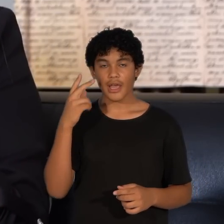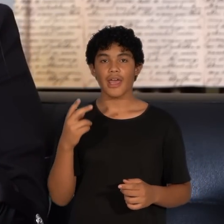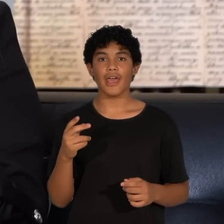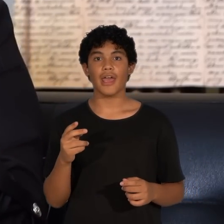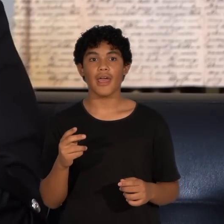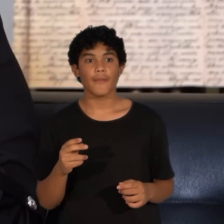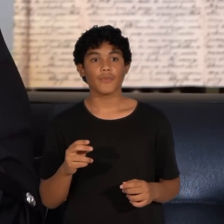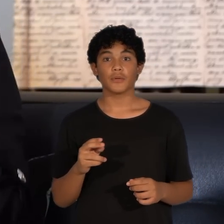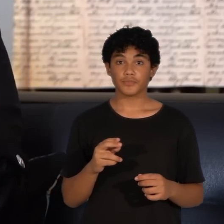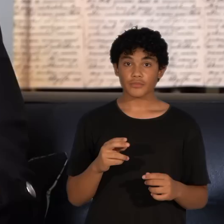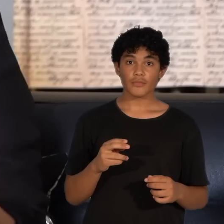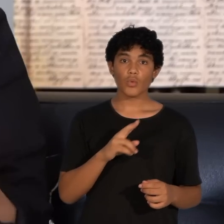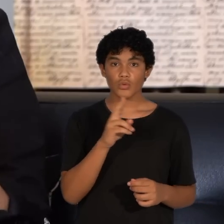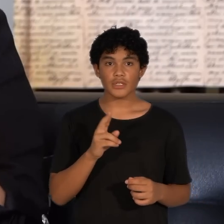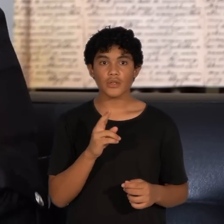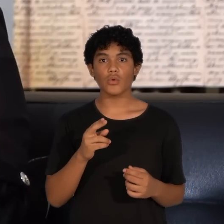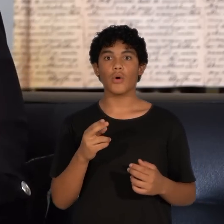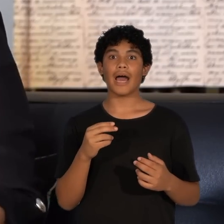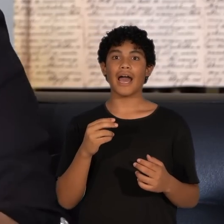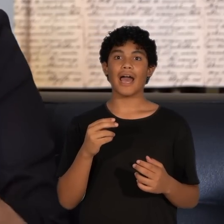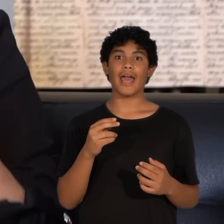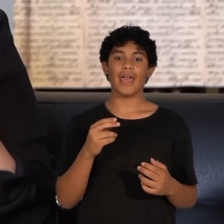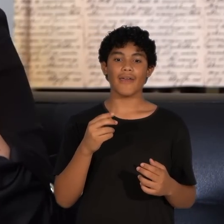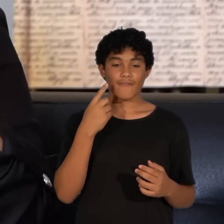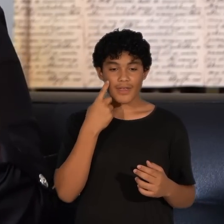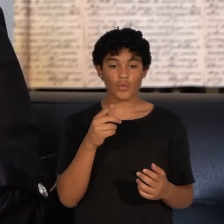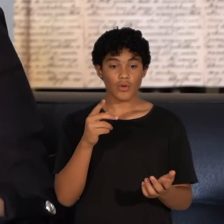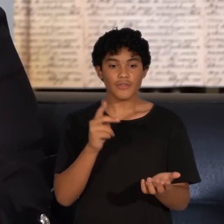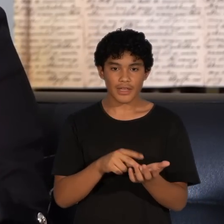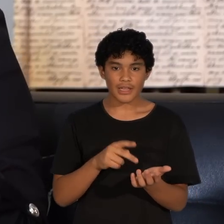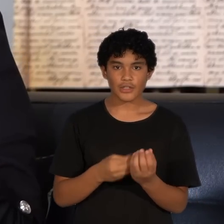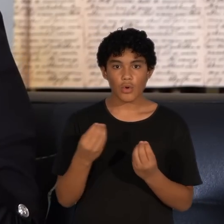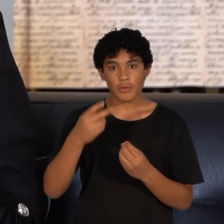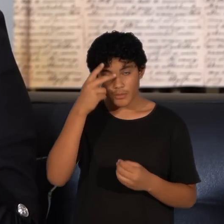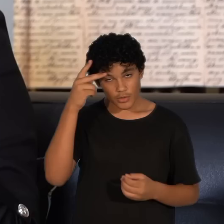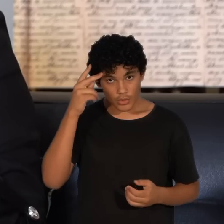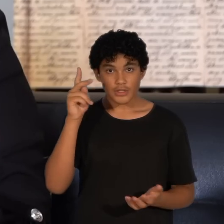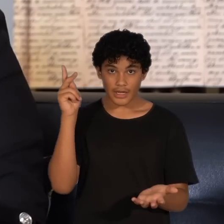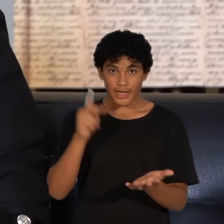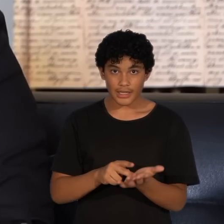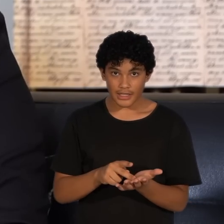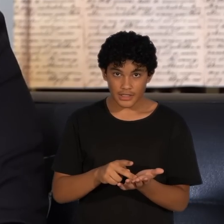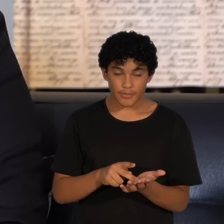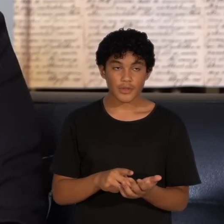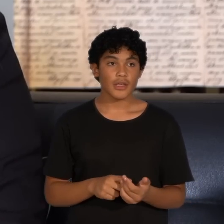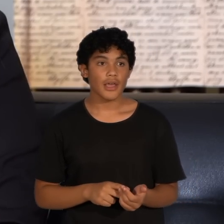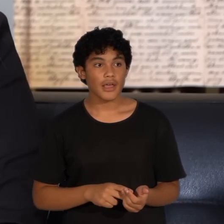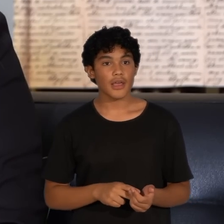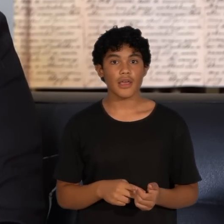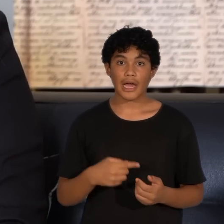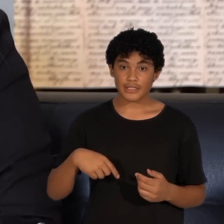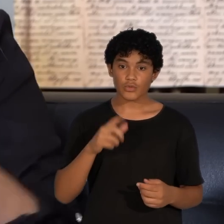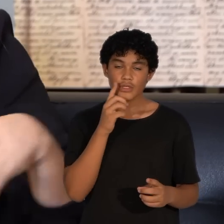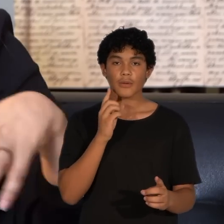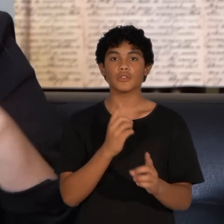perspectiva, considerando a história, a realidade do outro e entendendo o outro, eu trabalhei com meninos em situação de